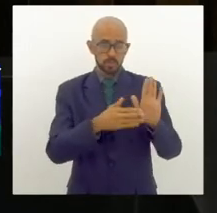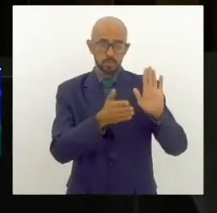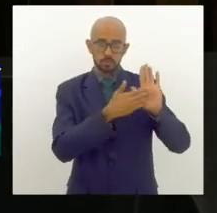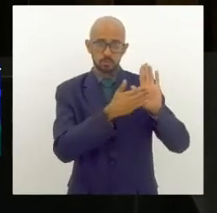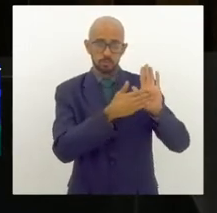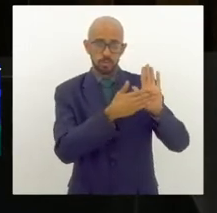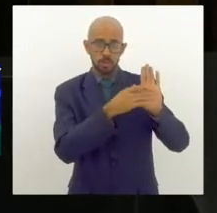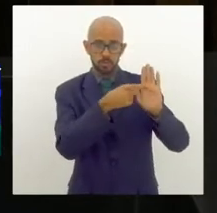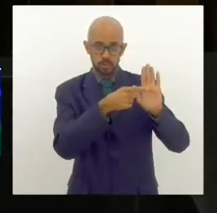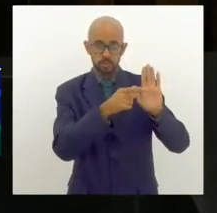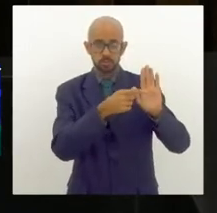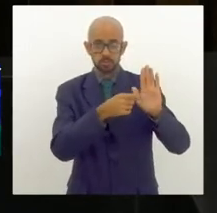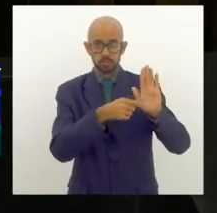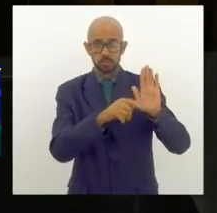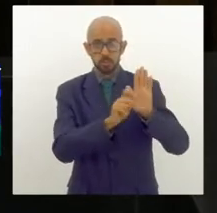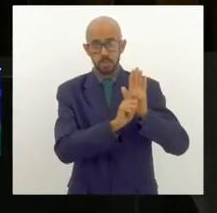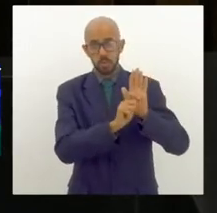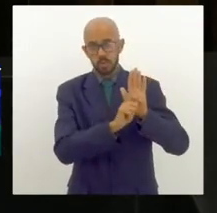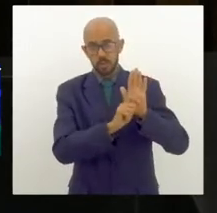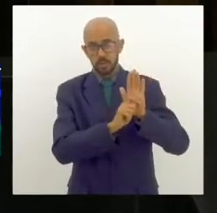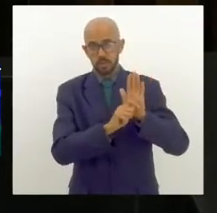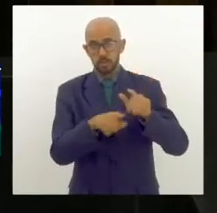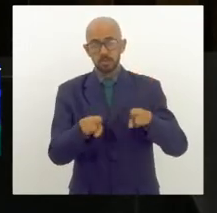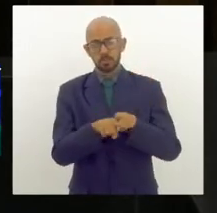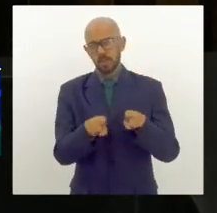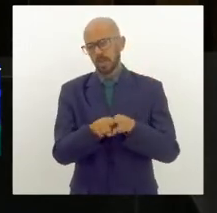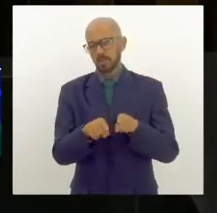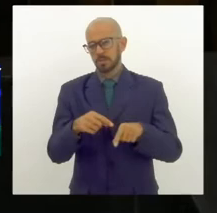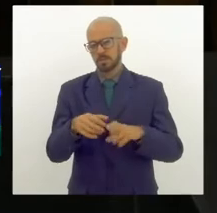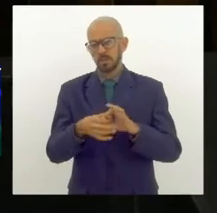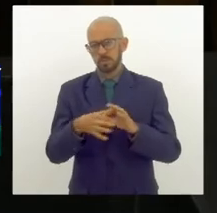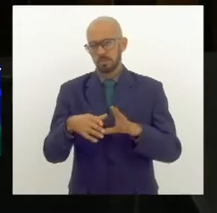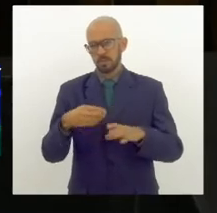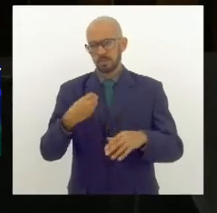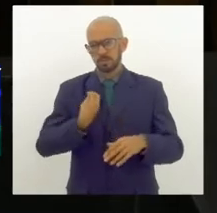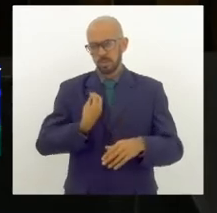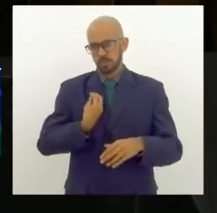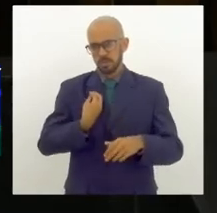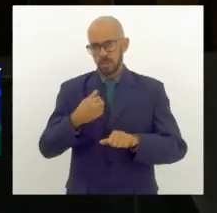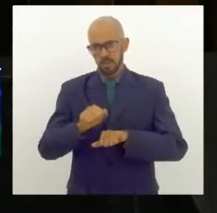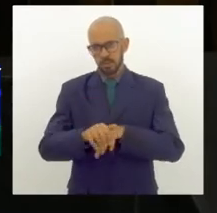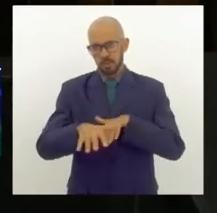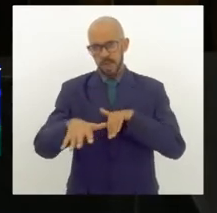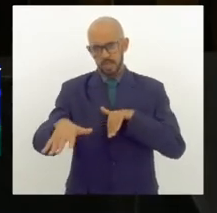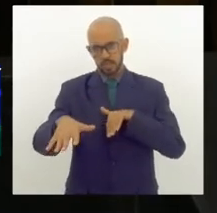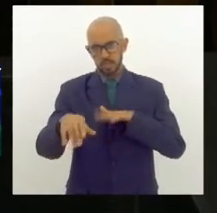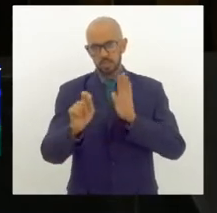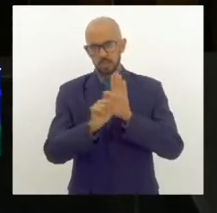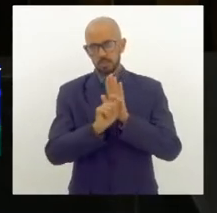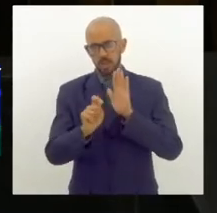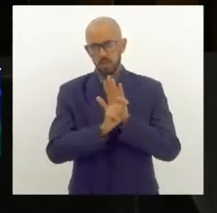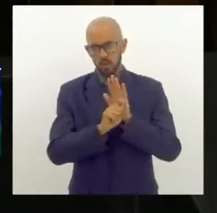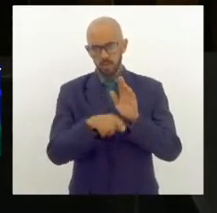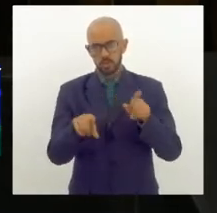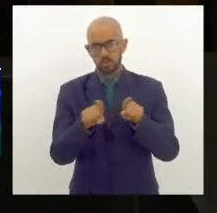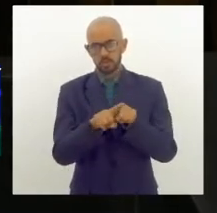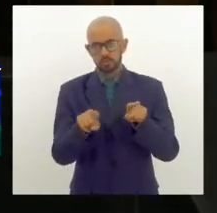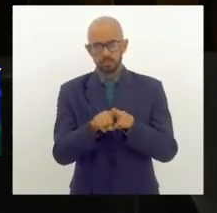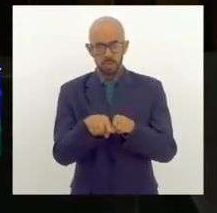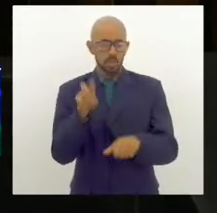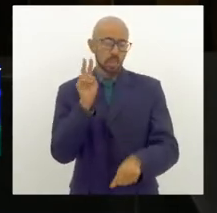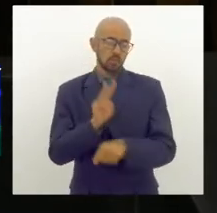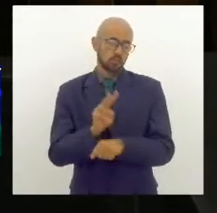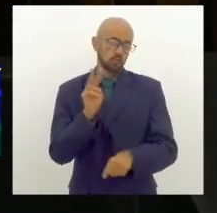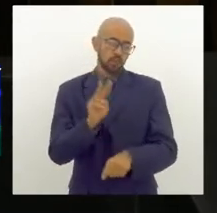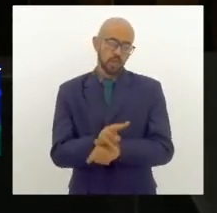PSOL se permitem a participarem de marchas da maconha. Os deputados do PSOL